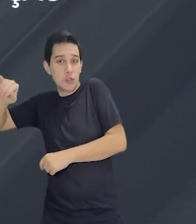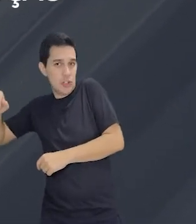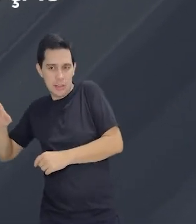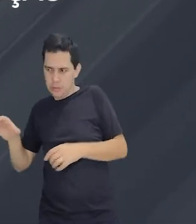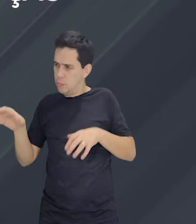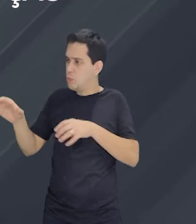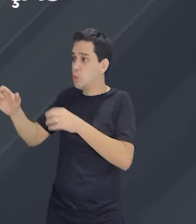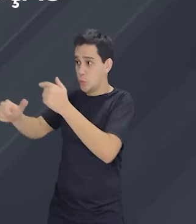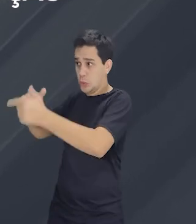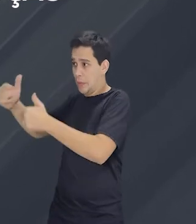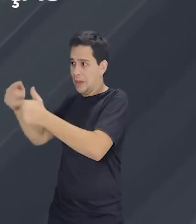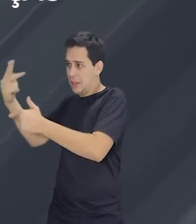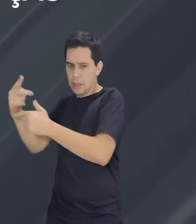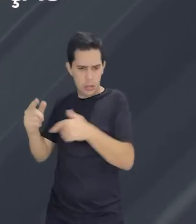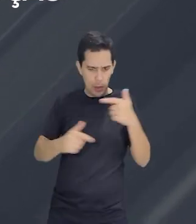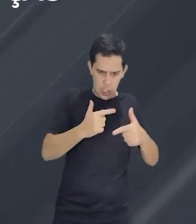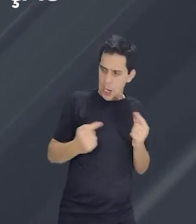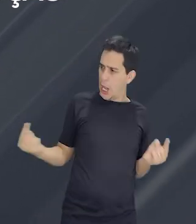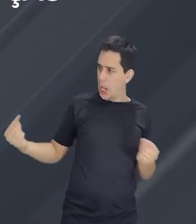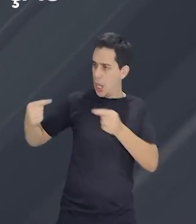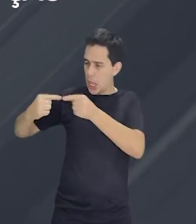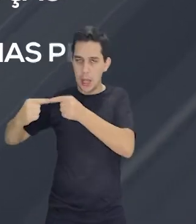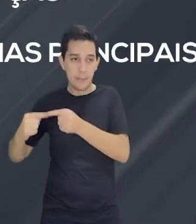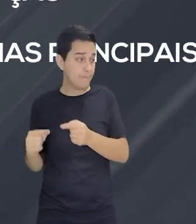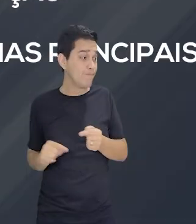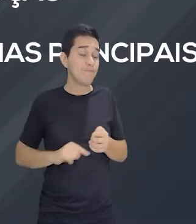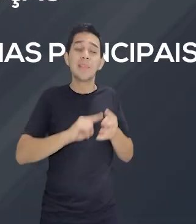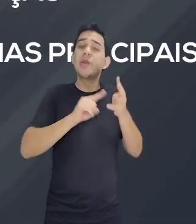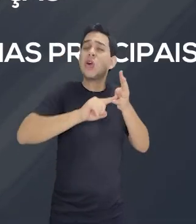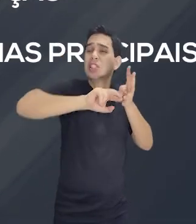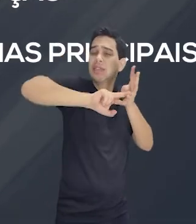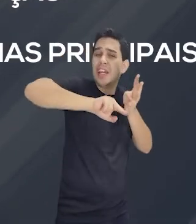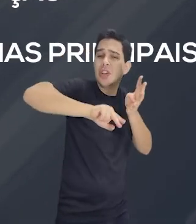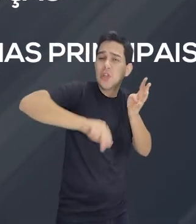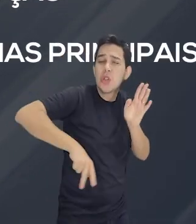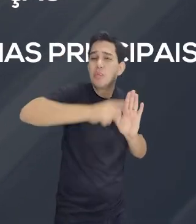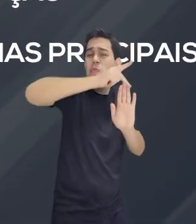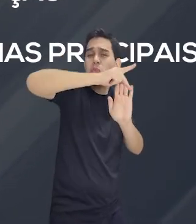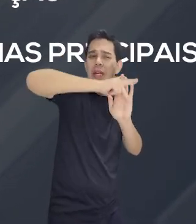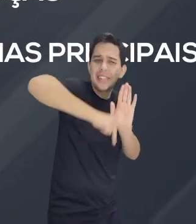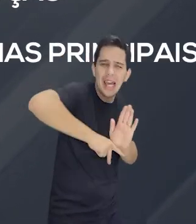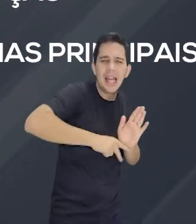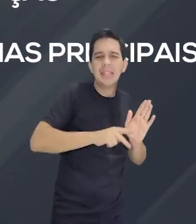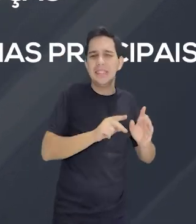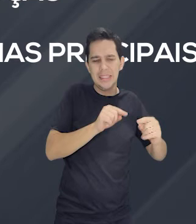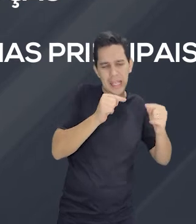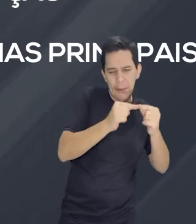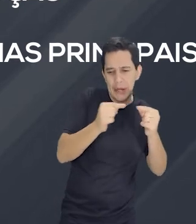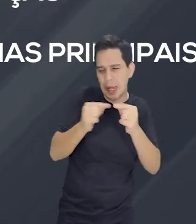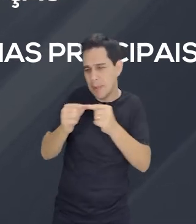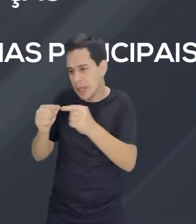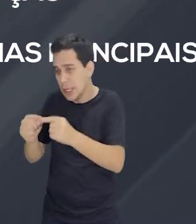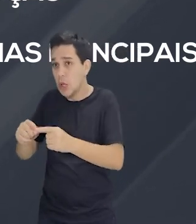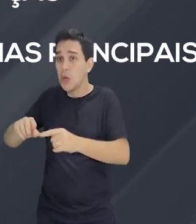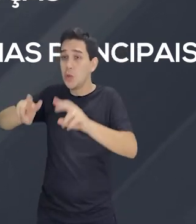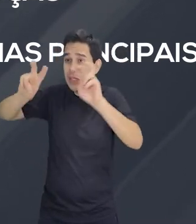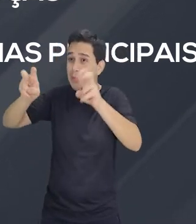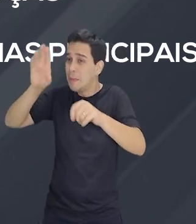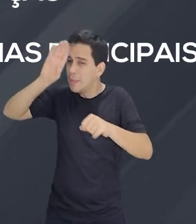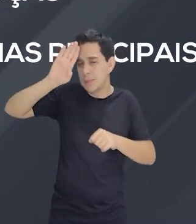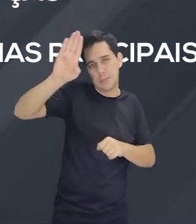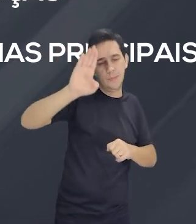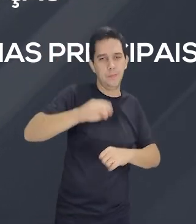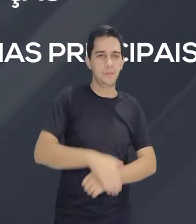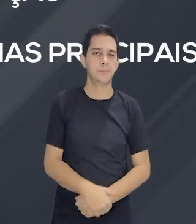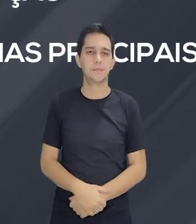atividades dos órgãos de execução e também outros projetos que tenham transversalidade com os temas prioritários escolhidos.